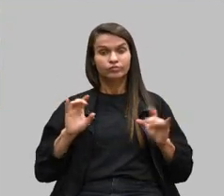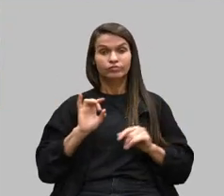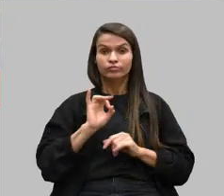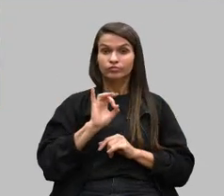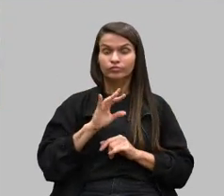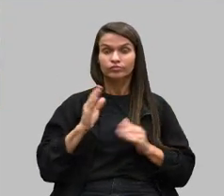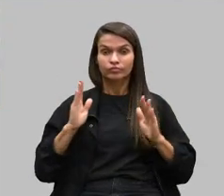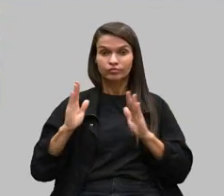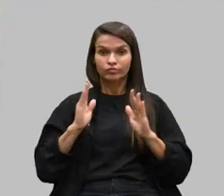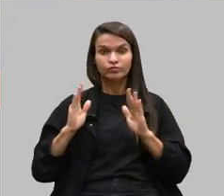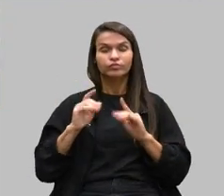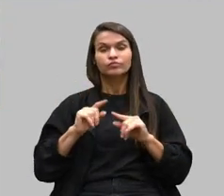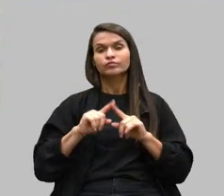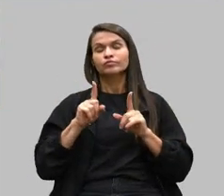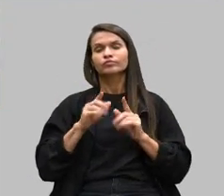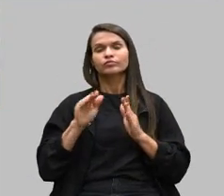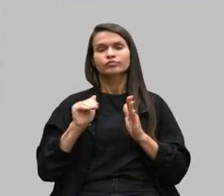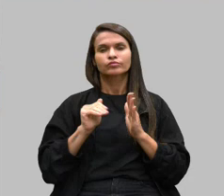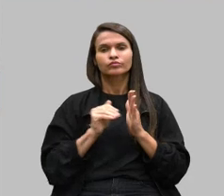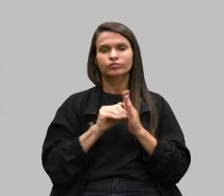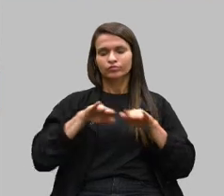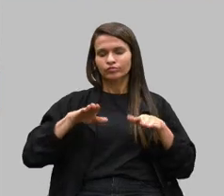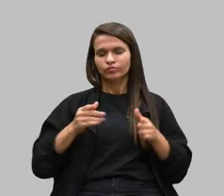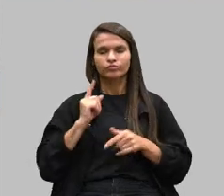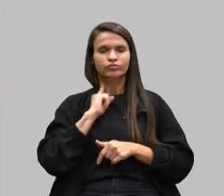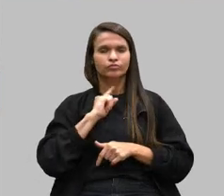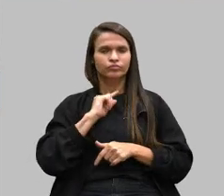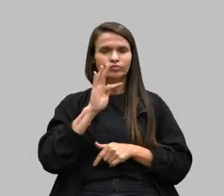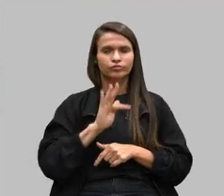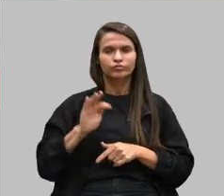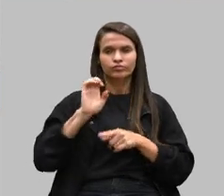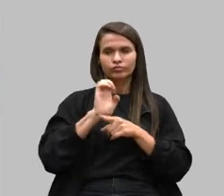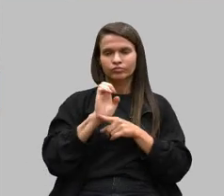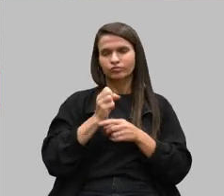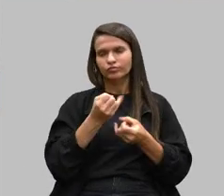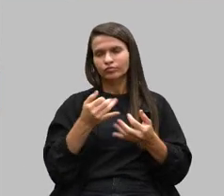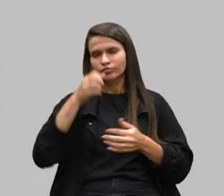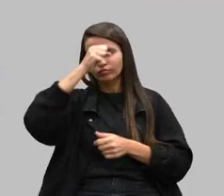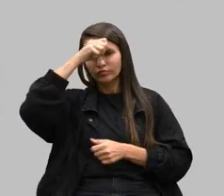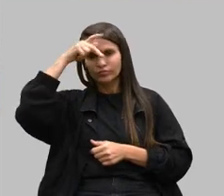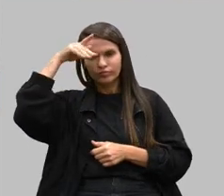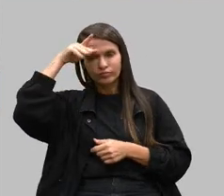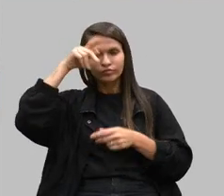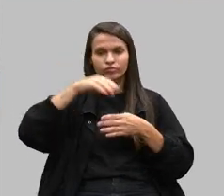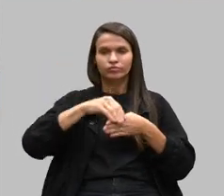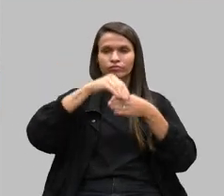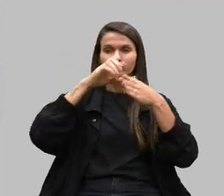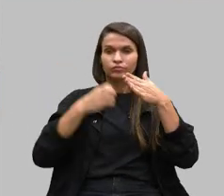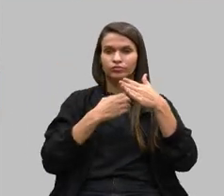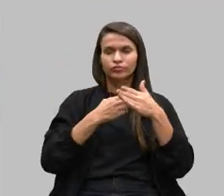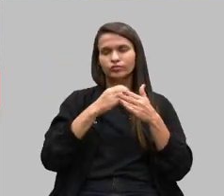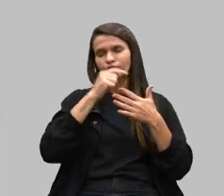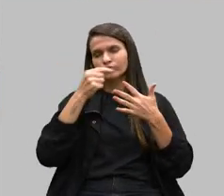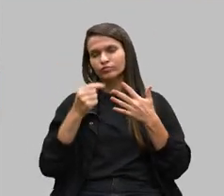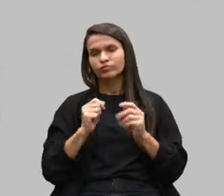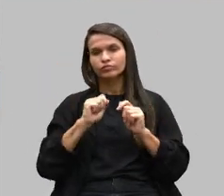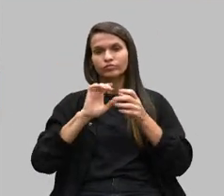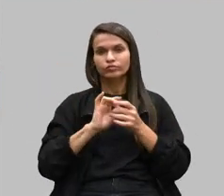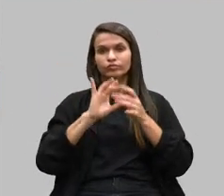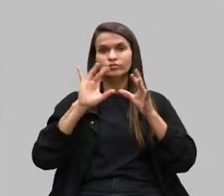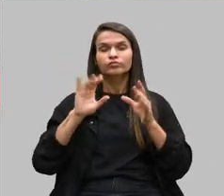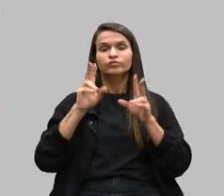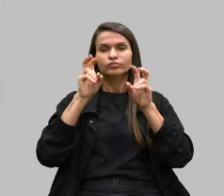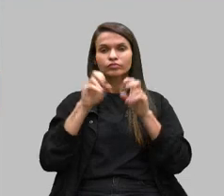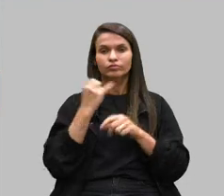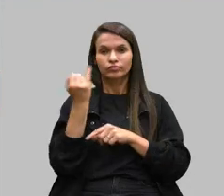neste momento mas de todos toda a bancada de Minas federal estadual dos prefeitos as lideranças empresariais enfim para poder esclarecer e endereçar temas que são